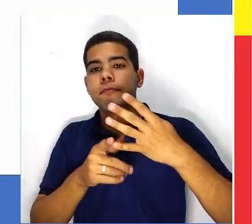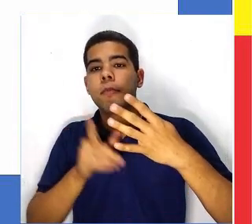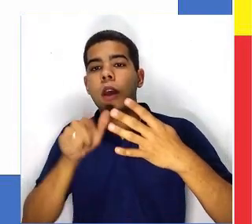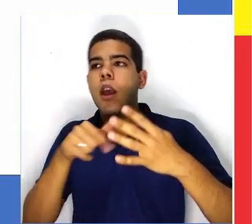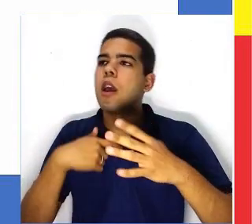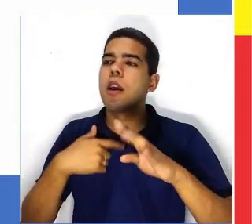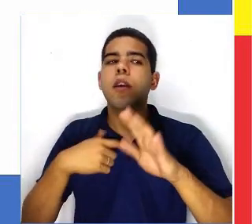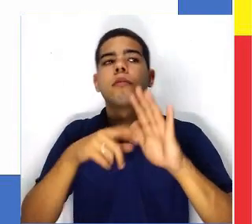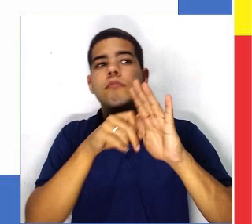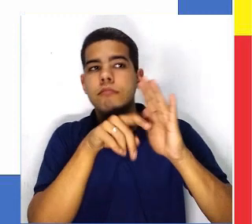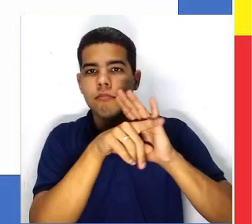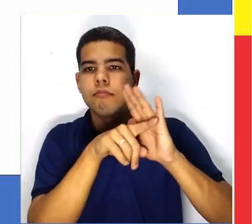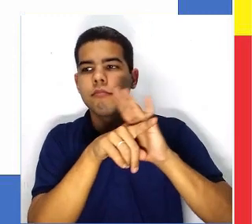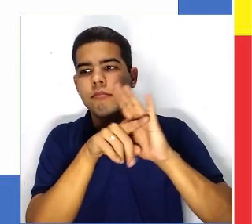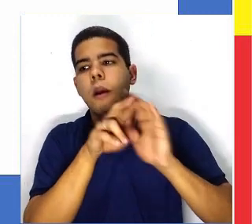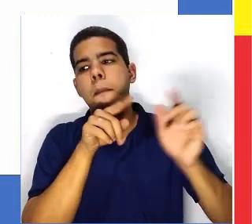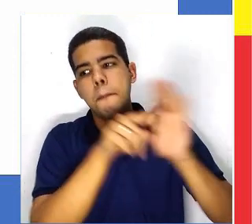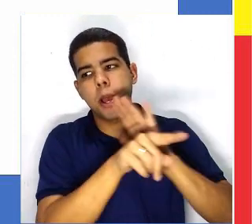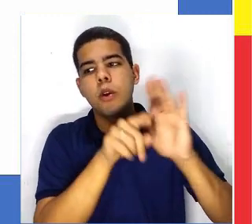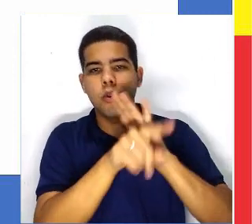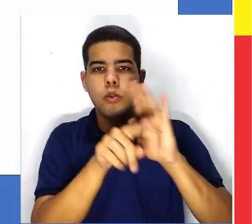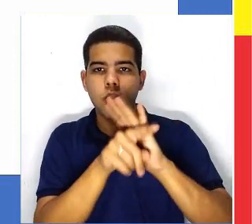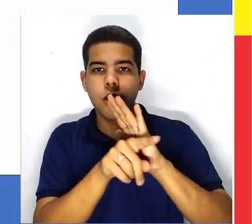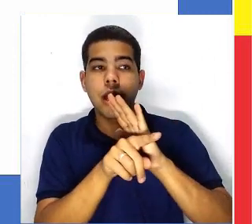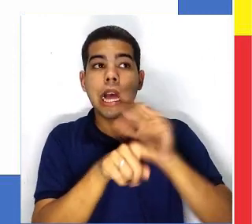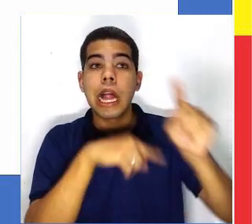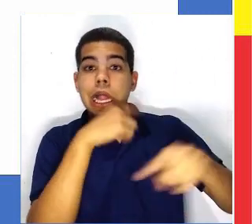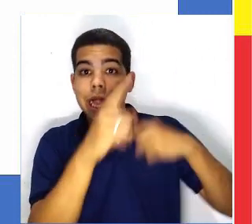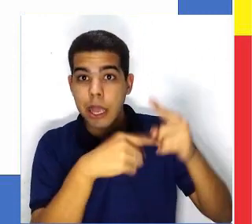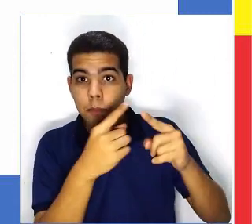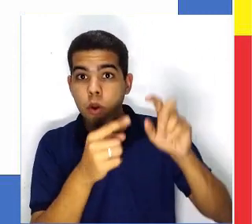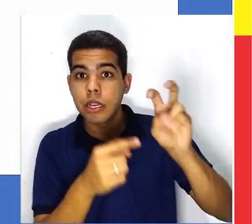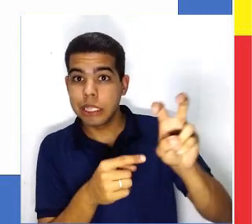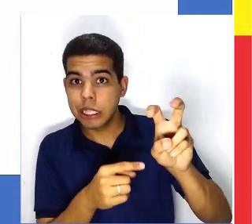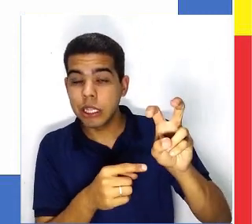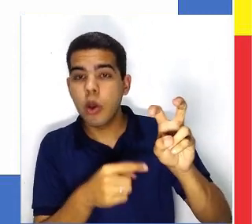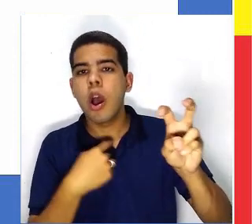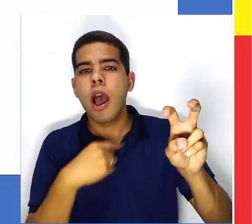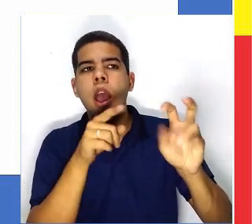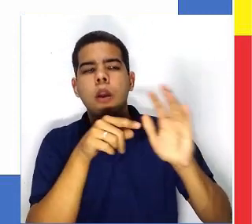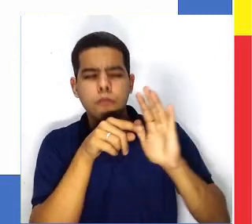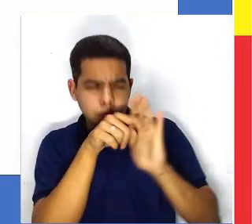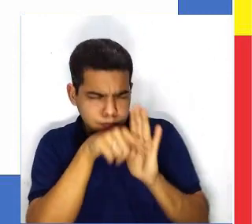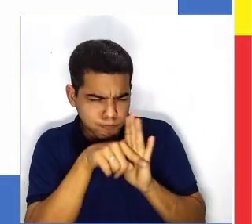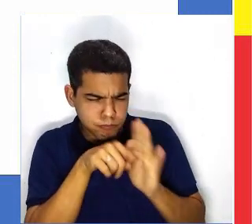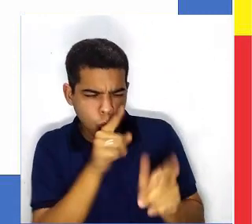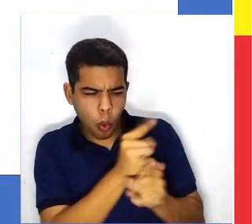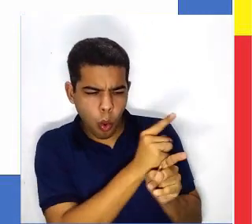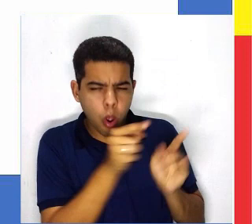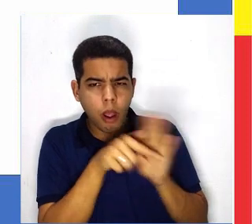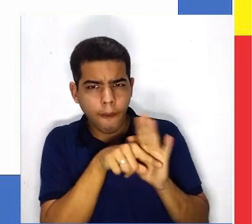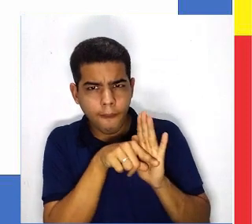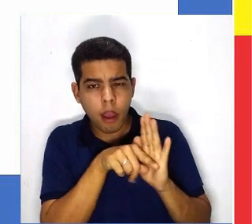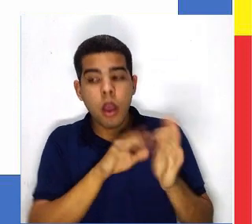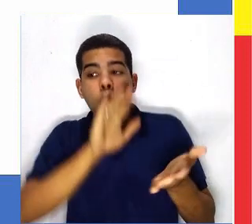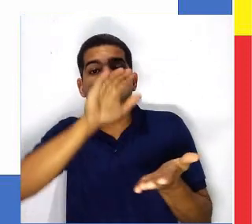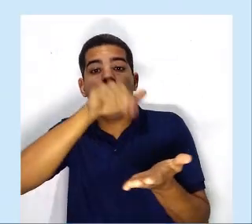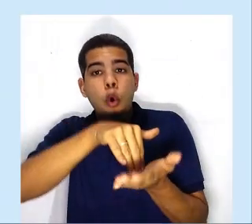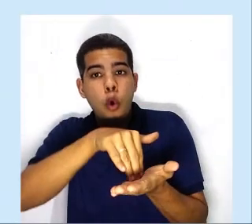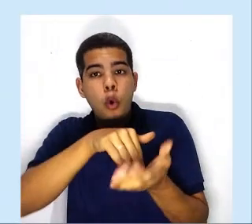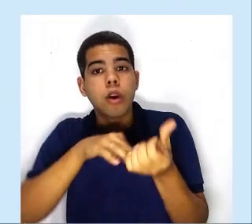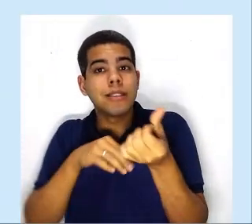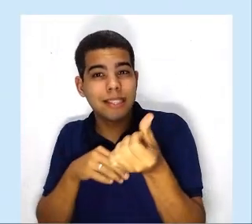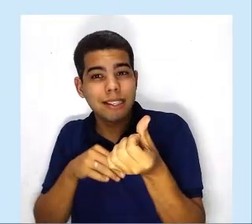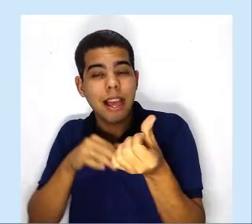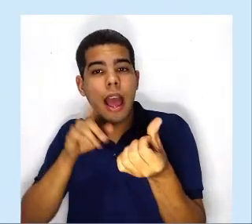de dados. Analisar os dados que foram coletados e o último passo agora é fazer a representação gráfica.